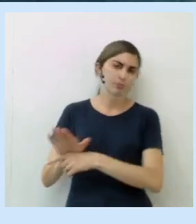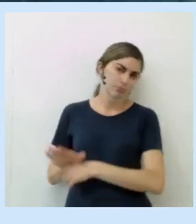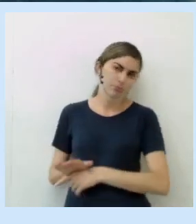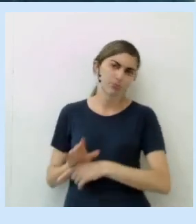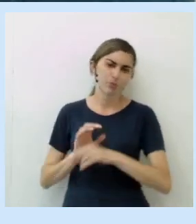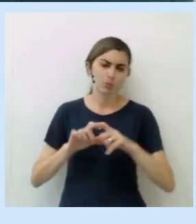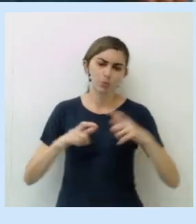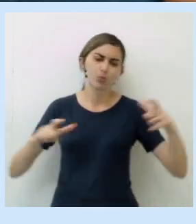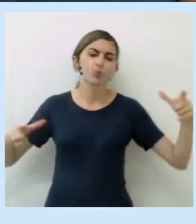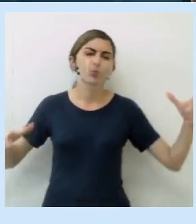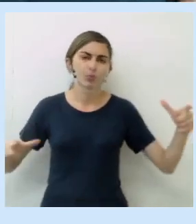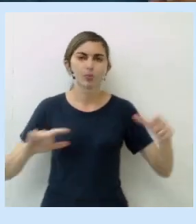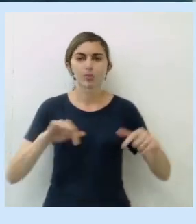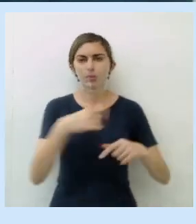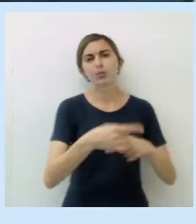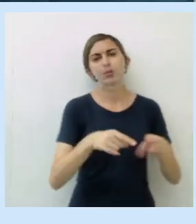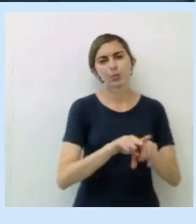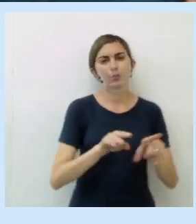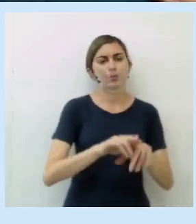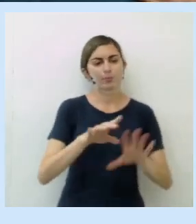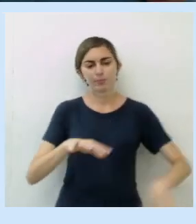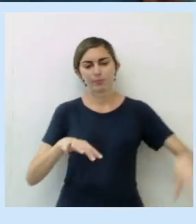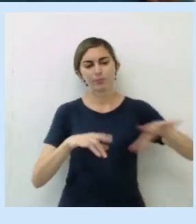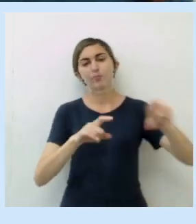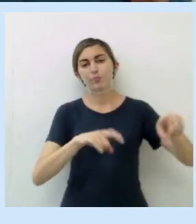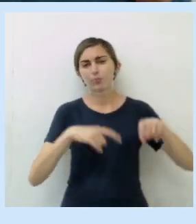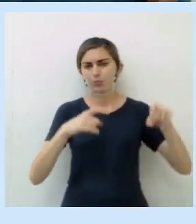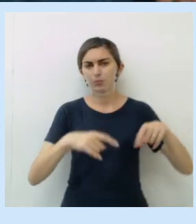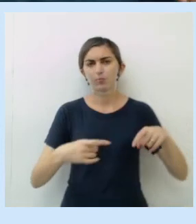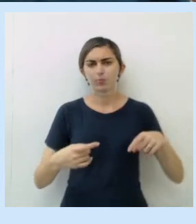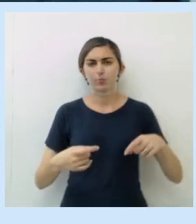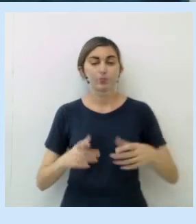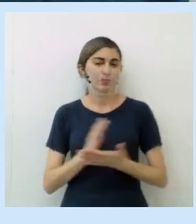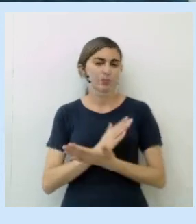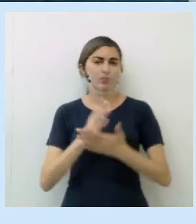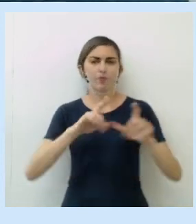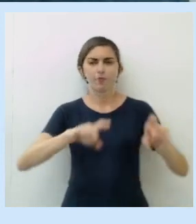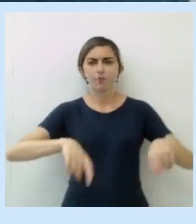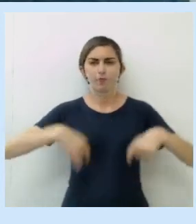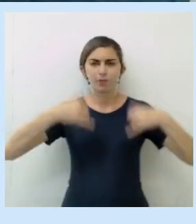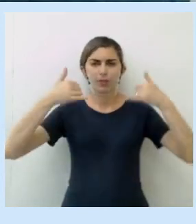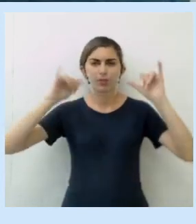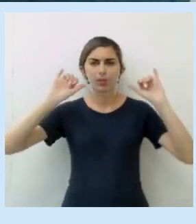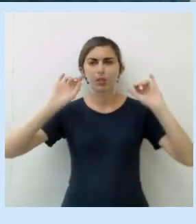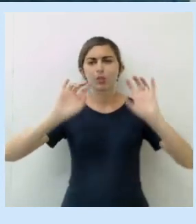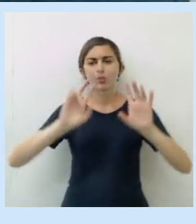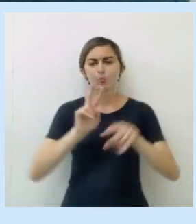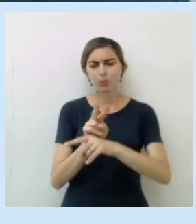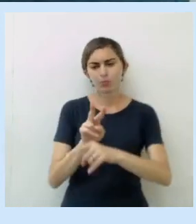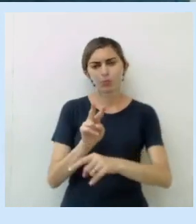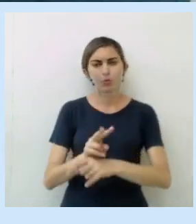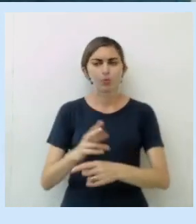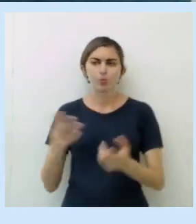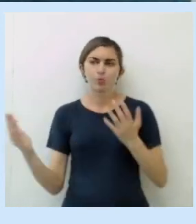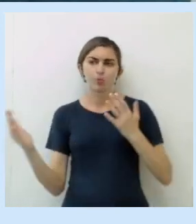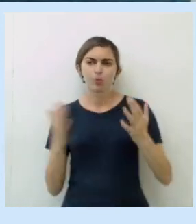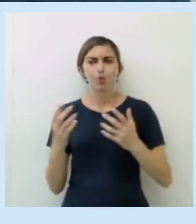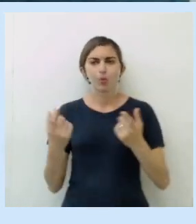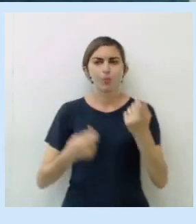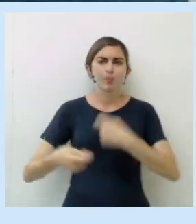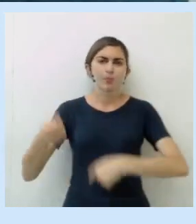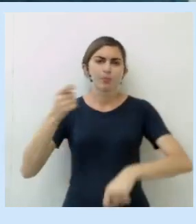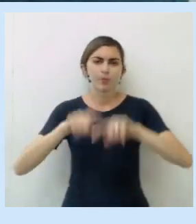se estender na verdade, para esse espaço rural. E em algumas fazendas os agricultores acompanham a cotação de